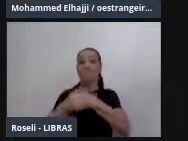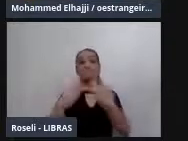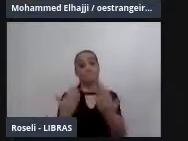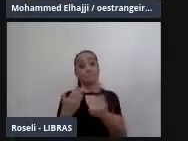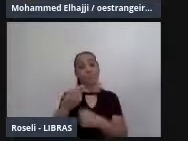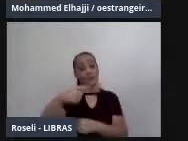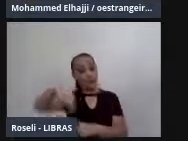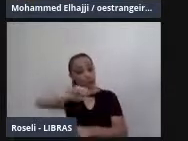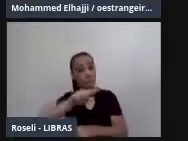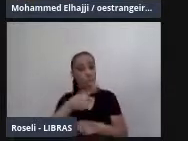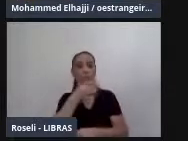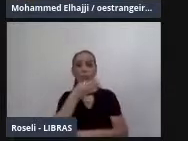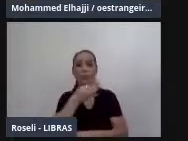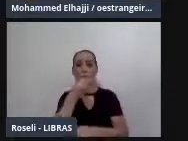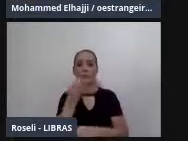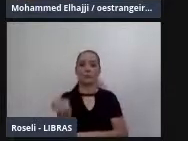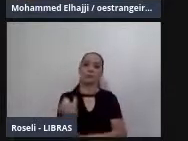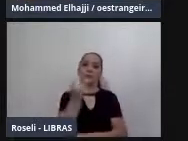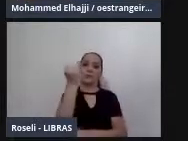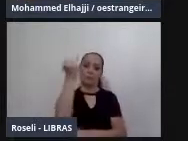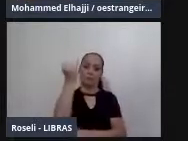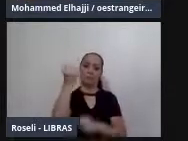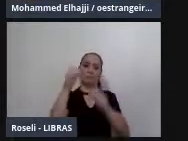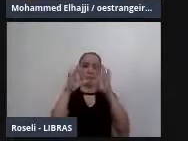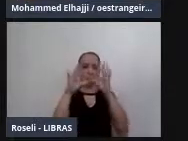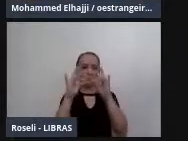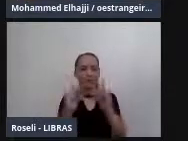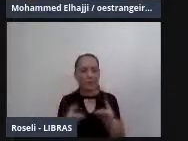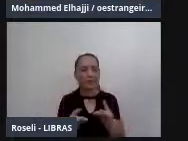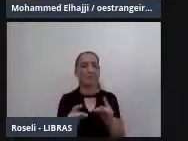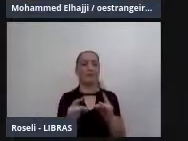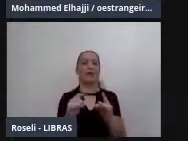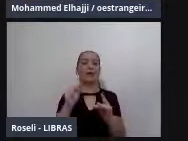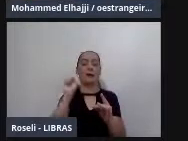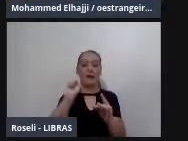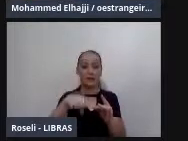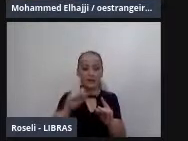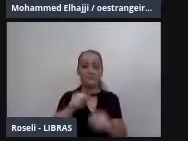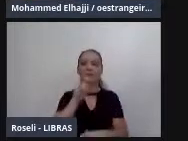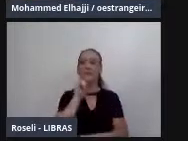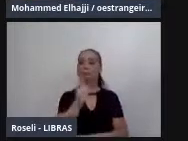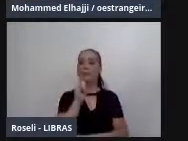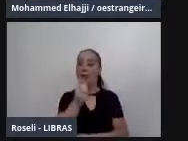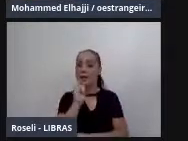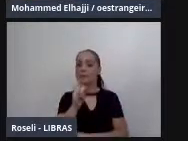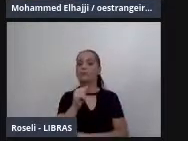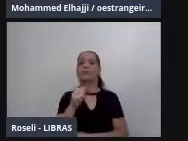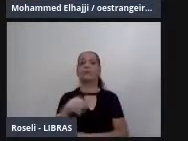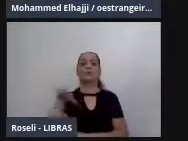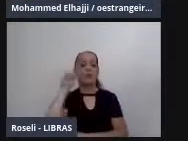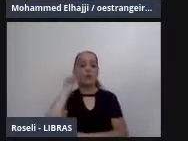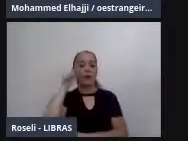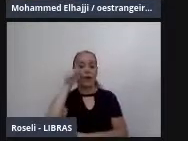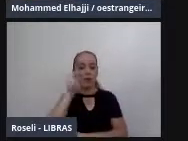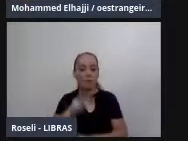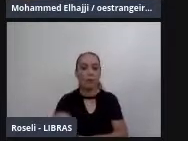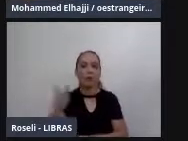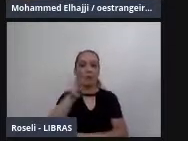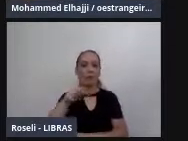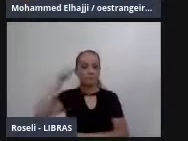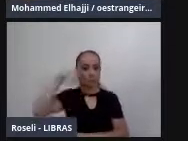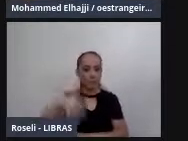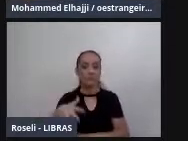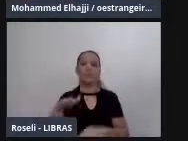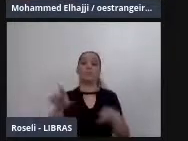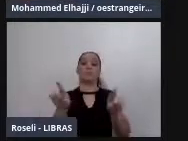Eu sou uma especialista em memória e audiovisual, em narrativas, e não no tema do refúgio. Mas eu comecei a me envolver muito